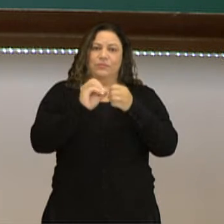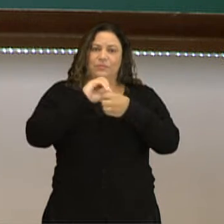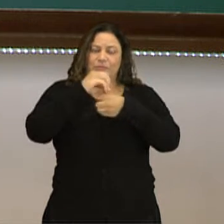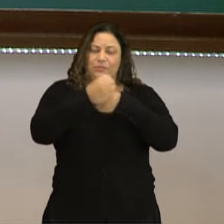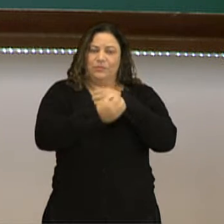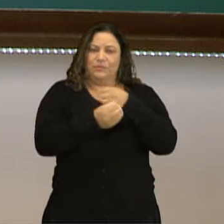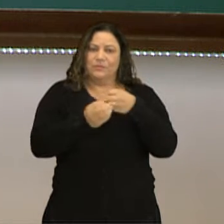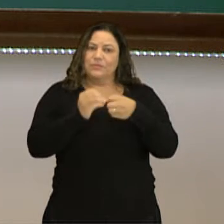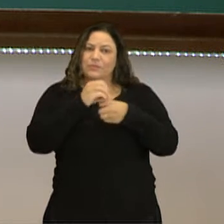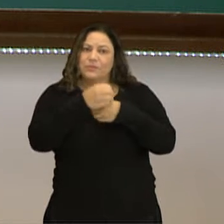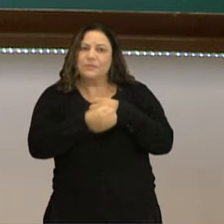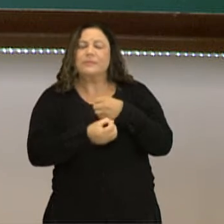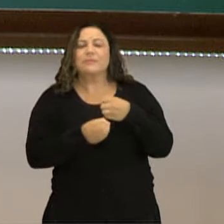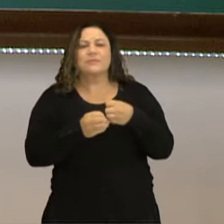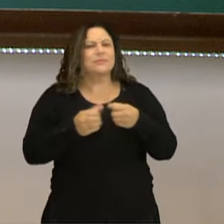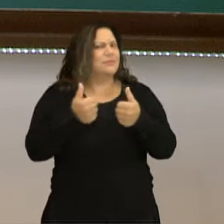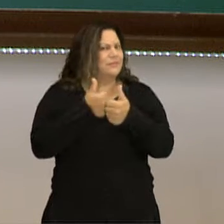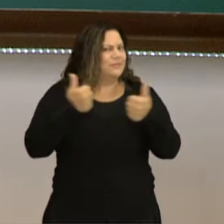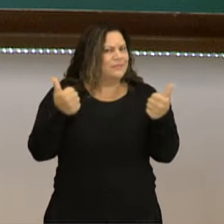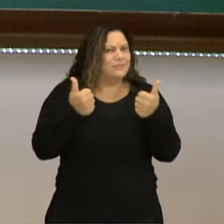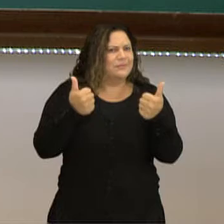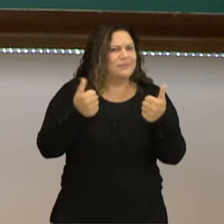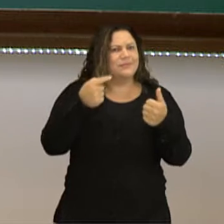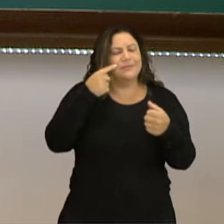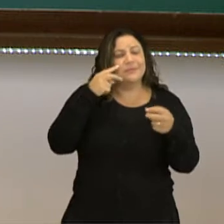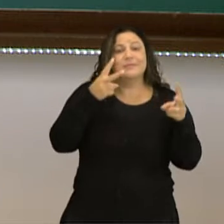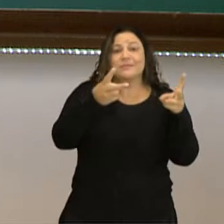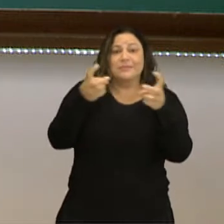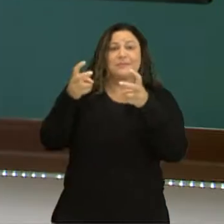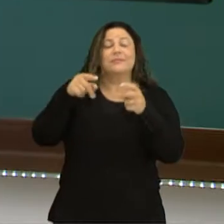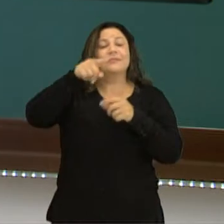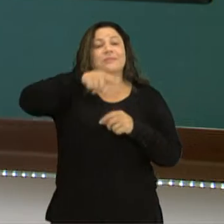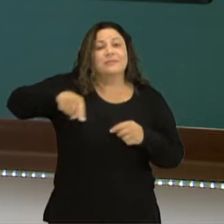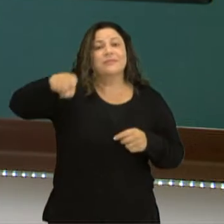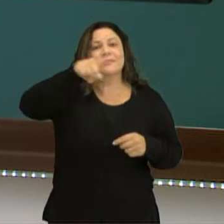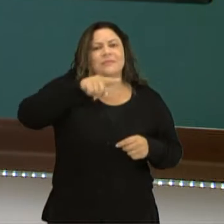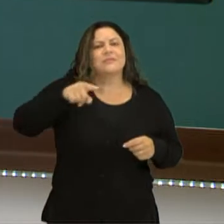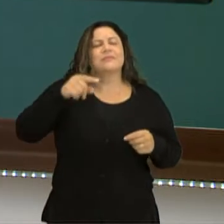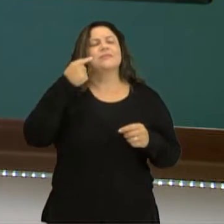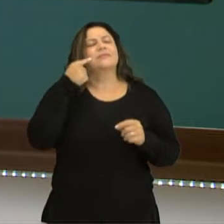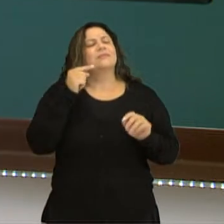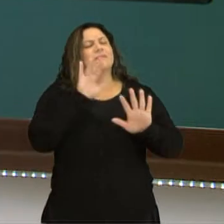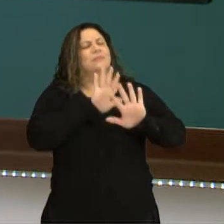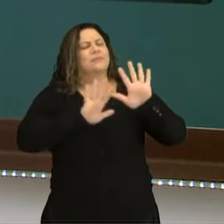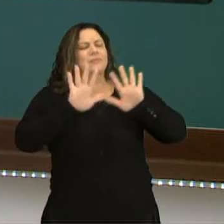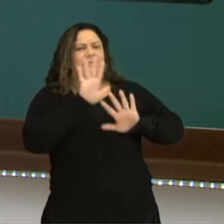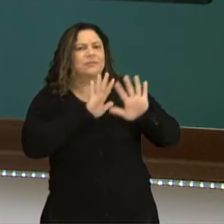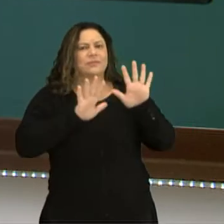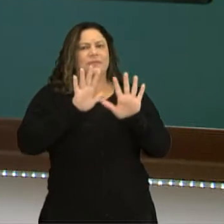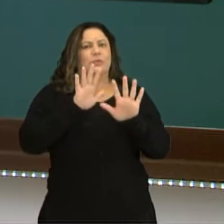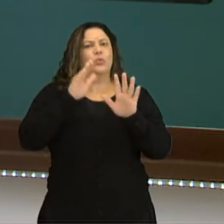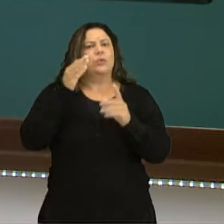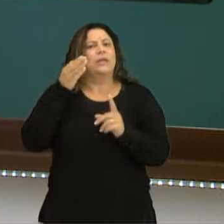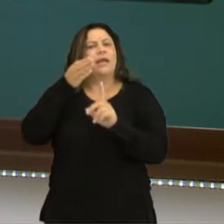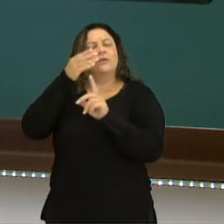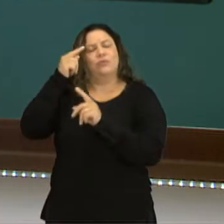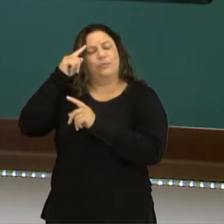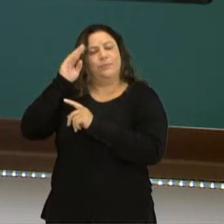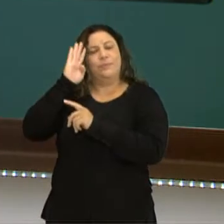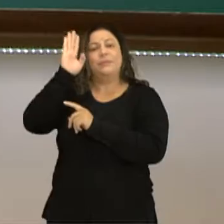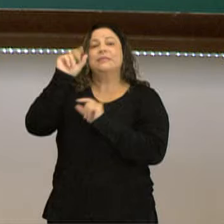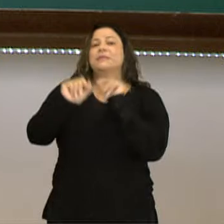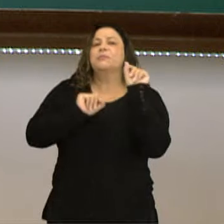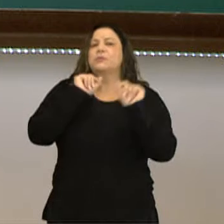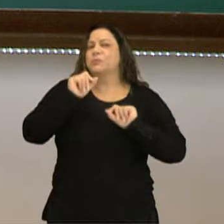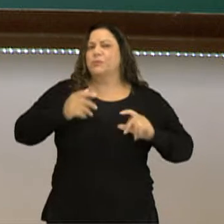Beleza? Veja só, se você compreendeu isso, tome um cuidado especial. Por quê? Por que cuidado especial?